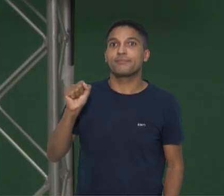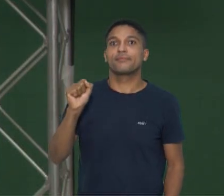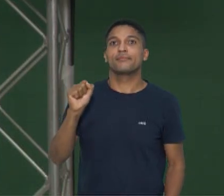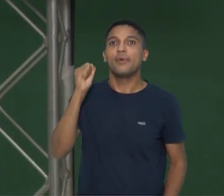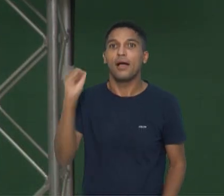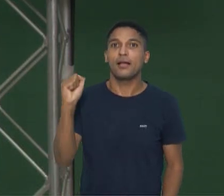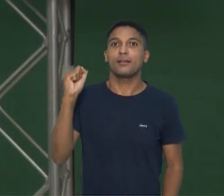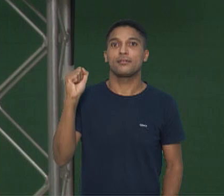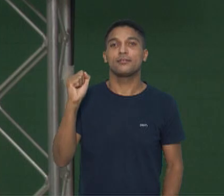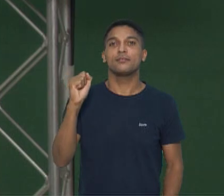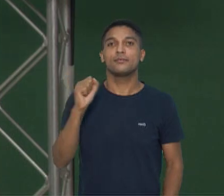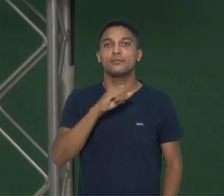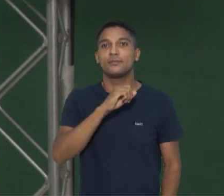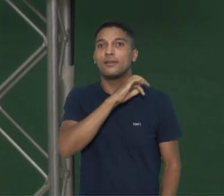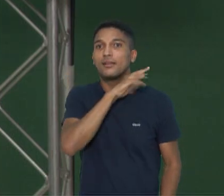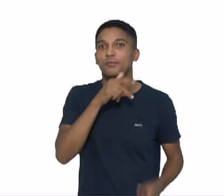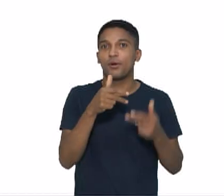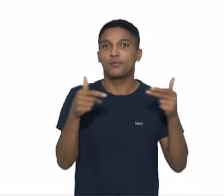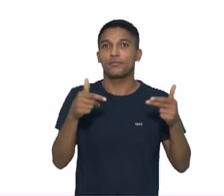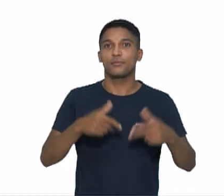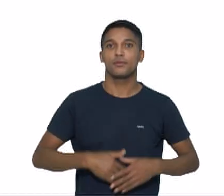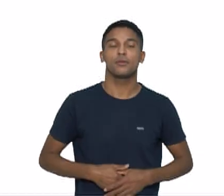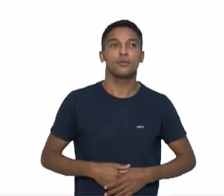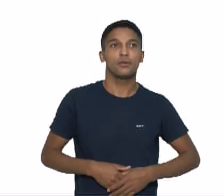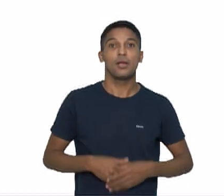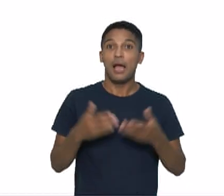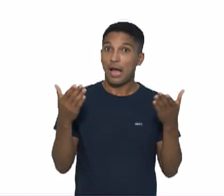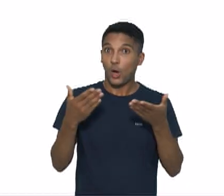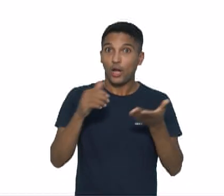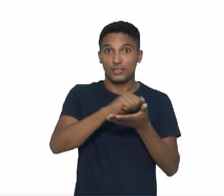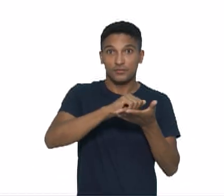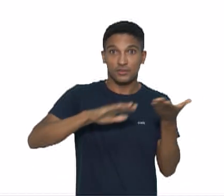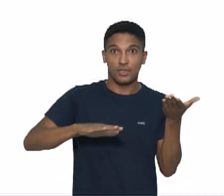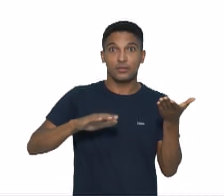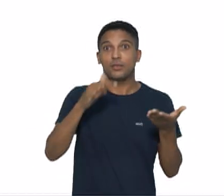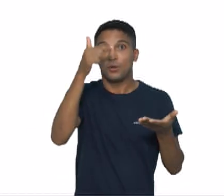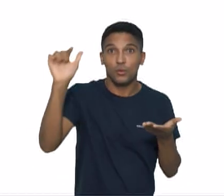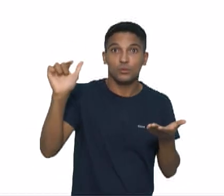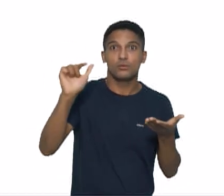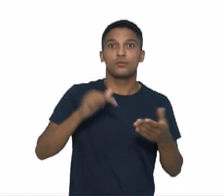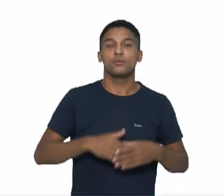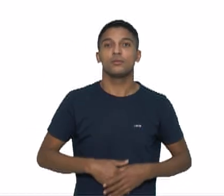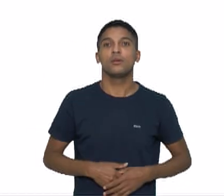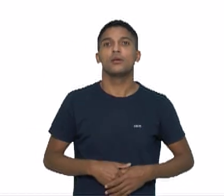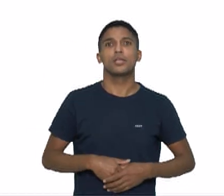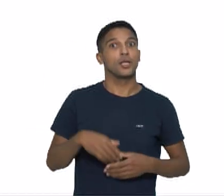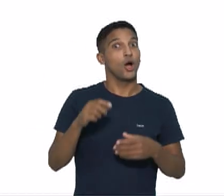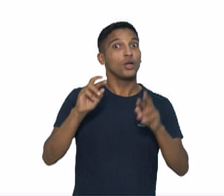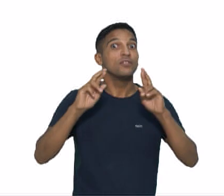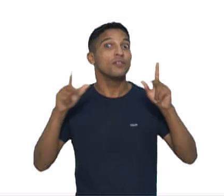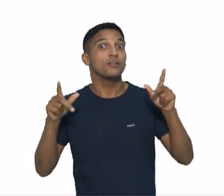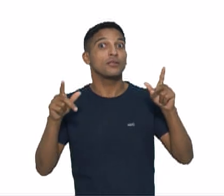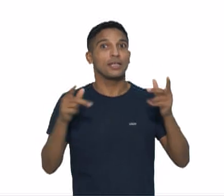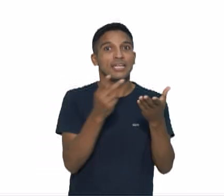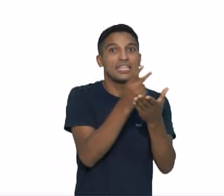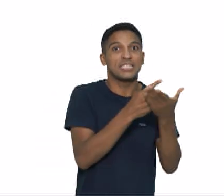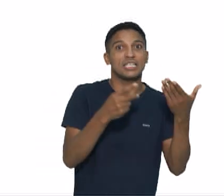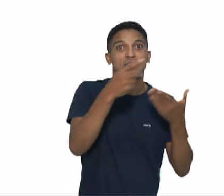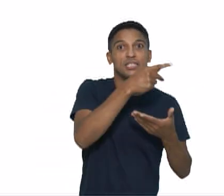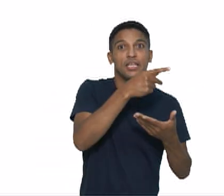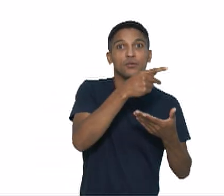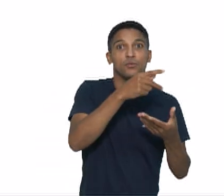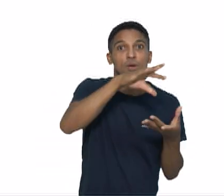um exercício aqui, olha só. Descreva a diferença entre um desenho figurativo e um desenho